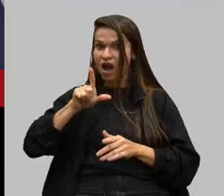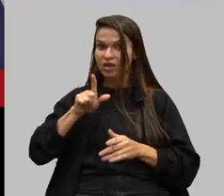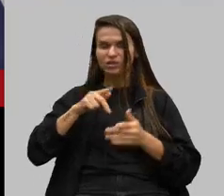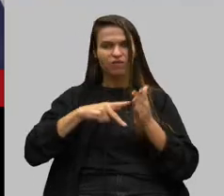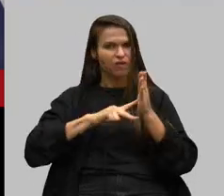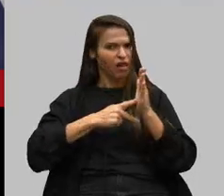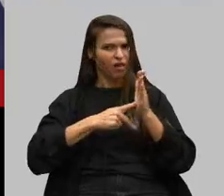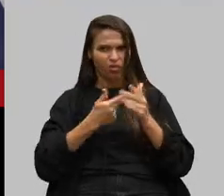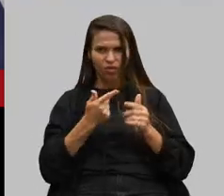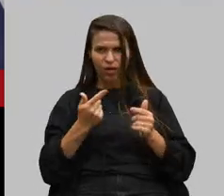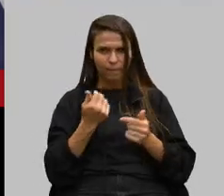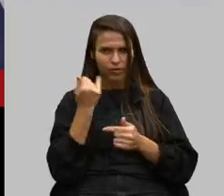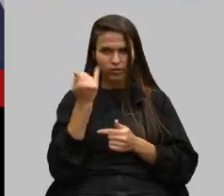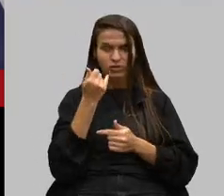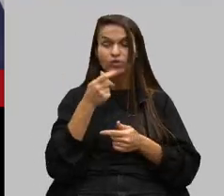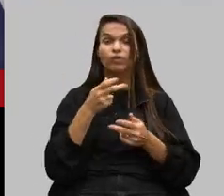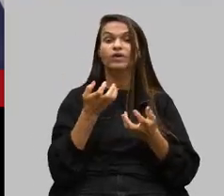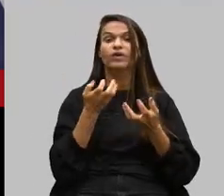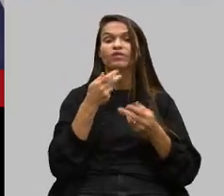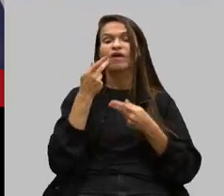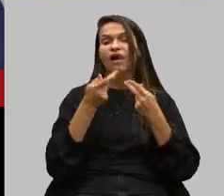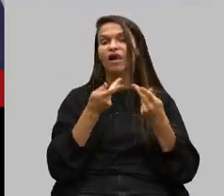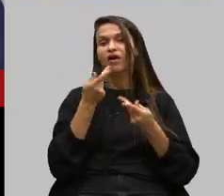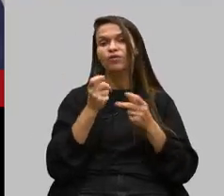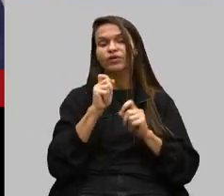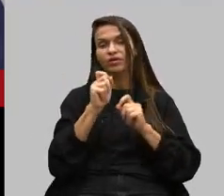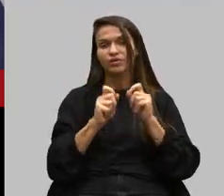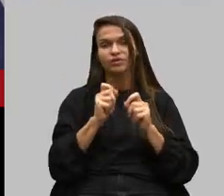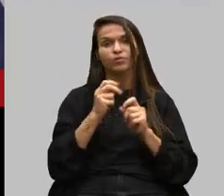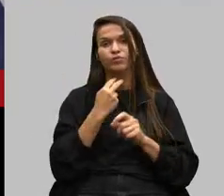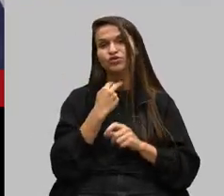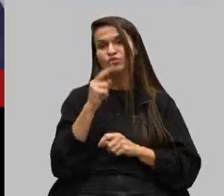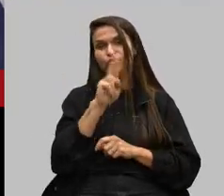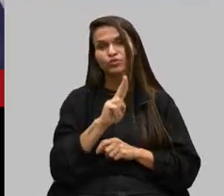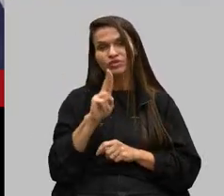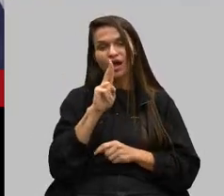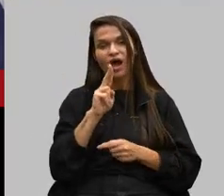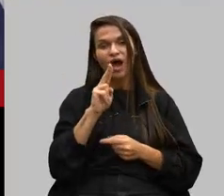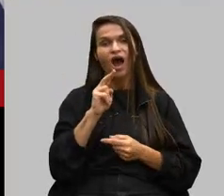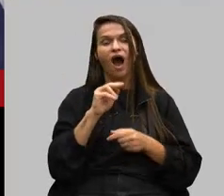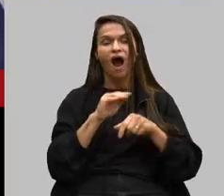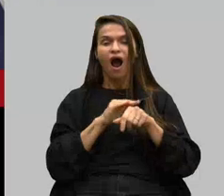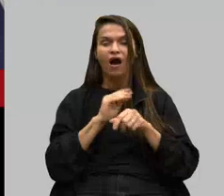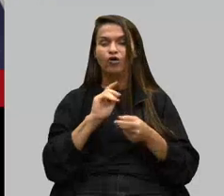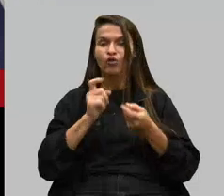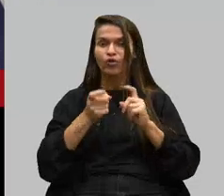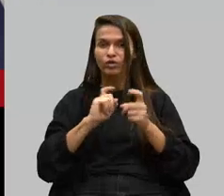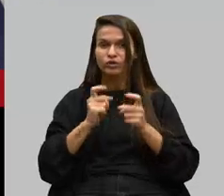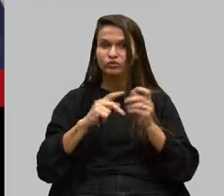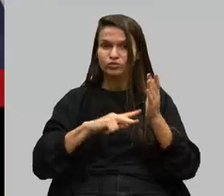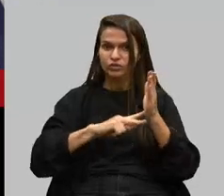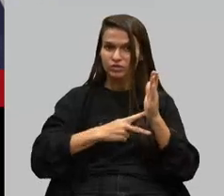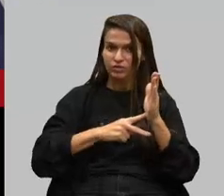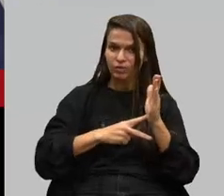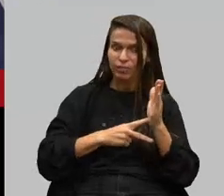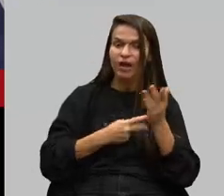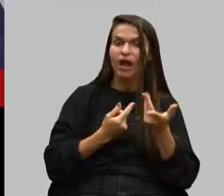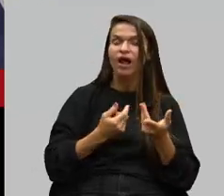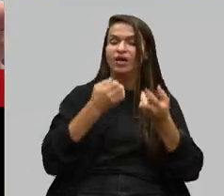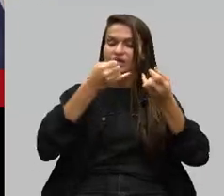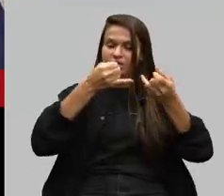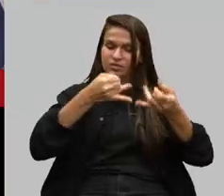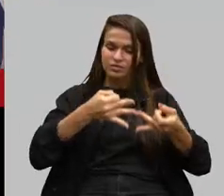importância o que eu quero dizer é que o senhor não poderia utilizar a a conversa as reuniões com o sindicato para justificar